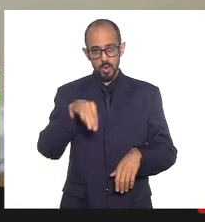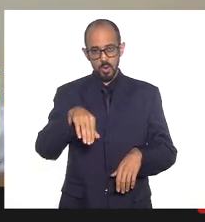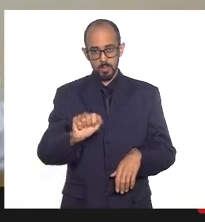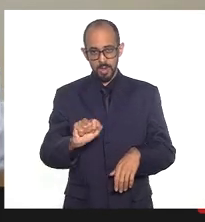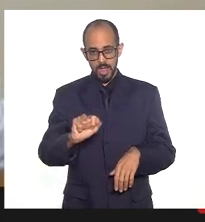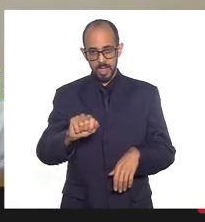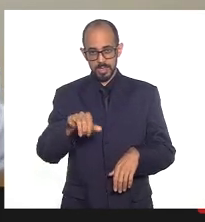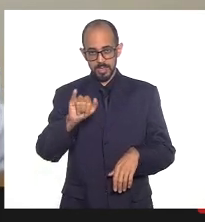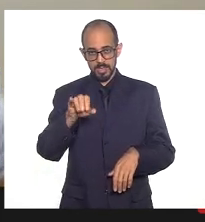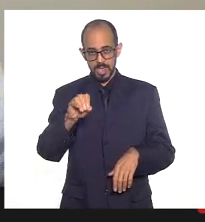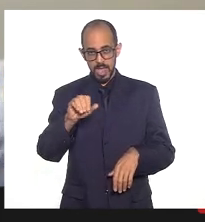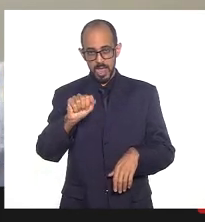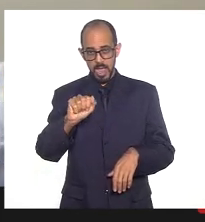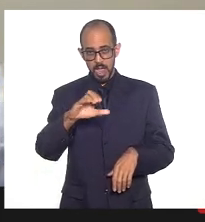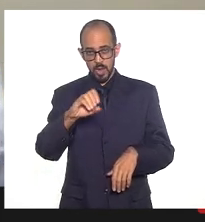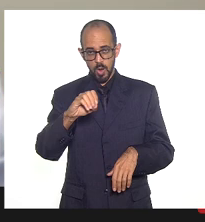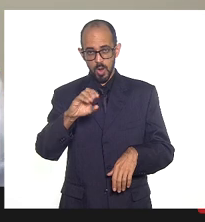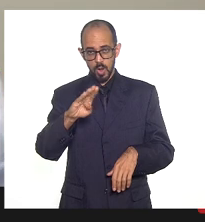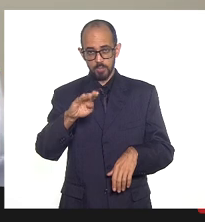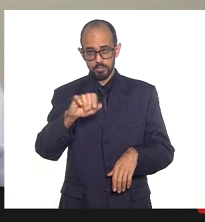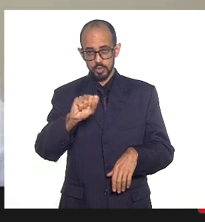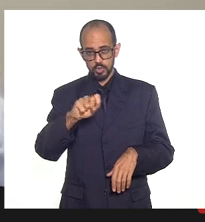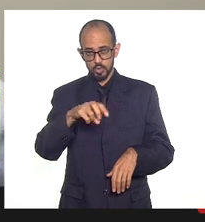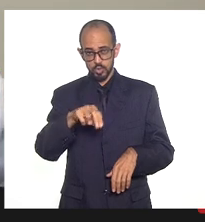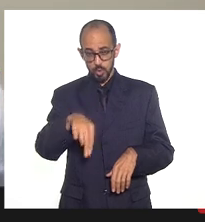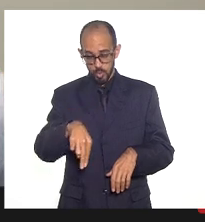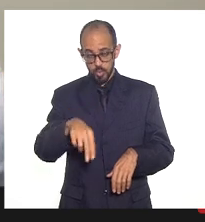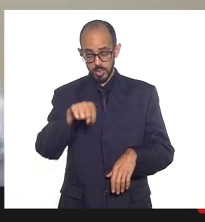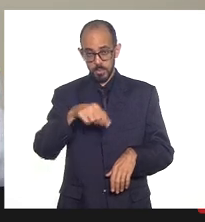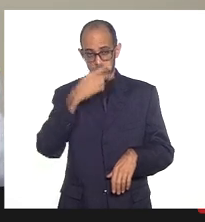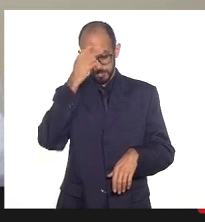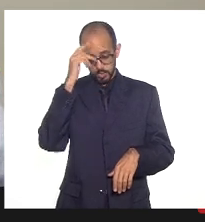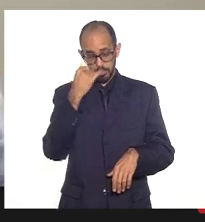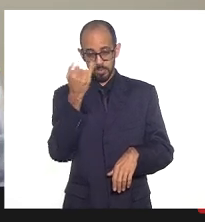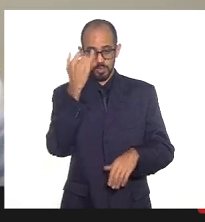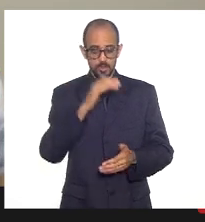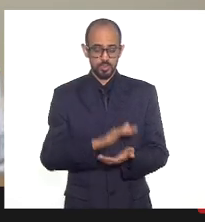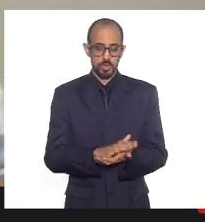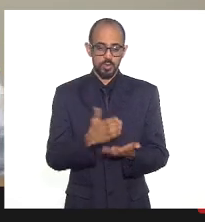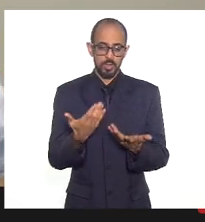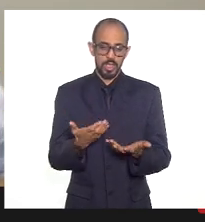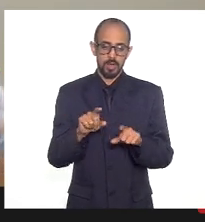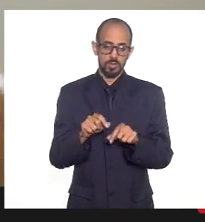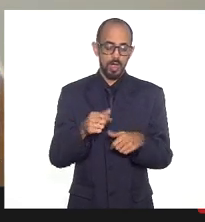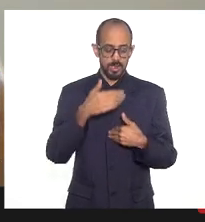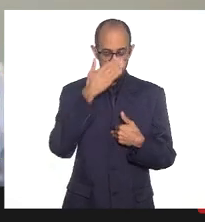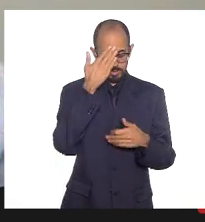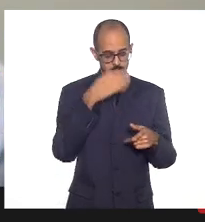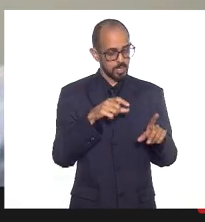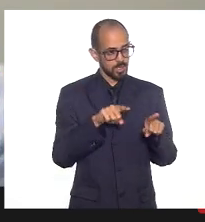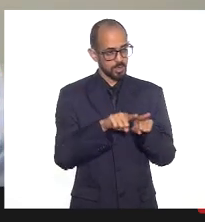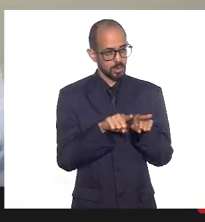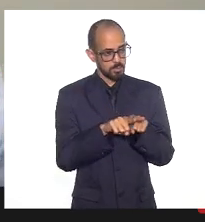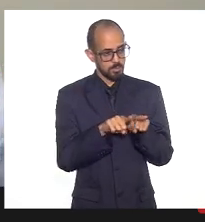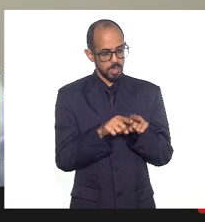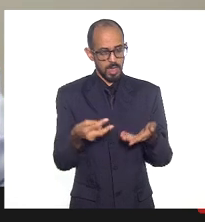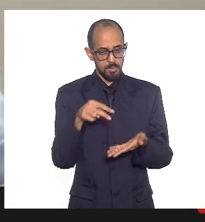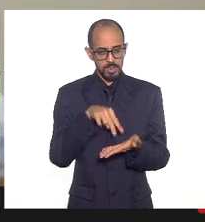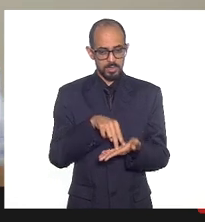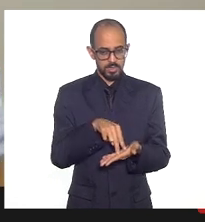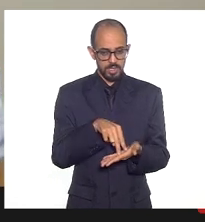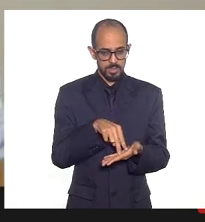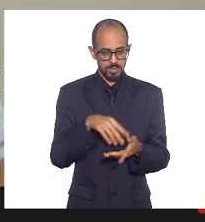aí no sistema de comunicação, muito importante essa menção. Bom, eu quero agradecer muito a presença e